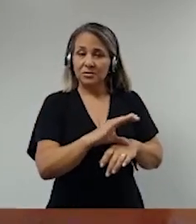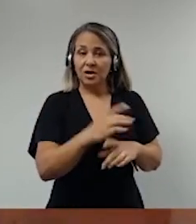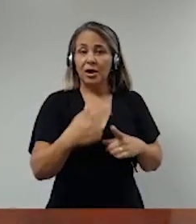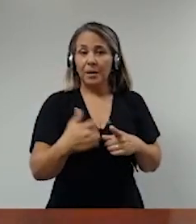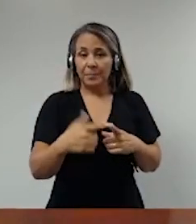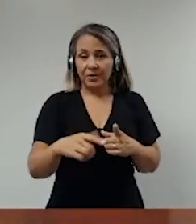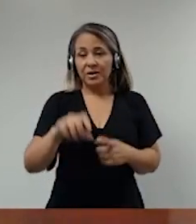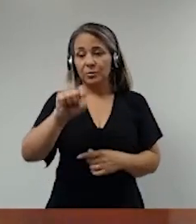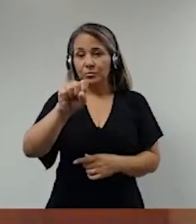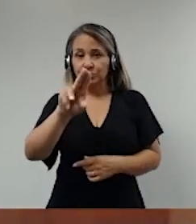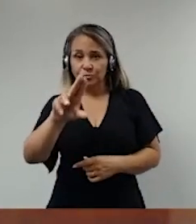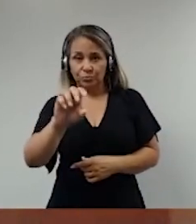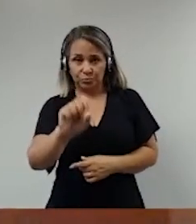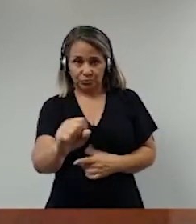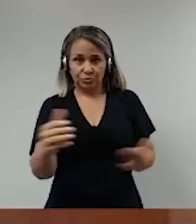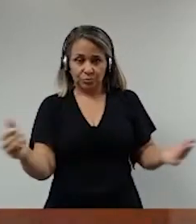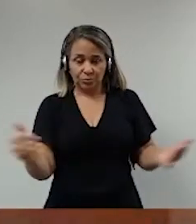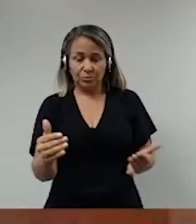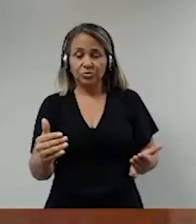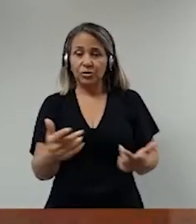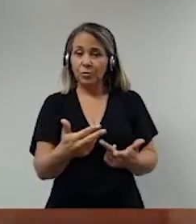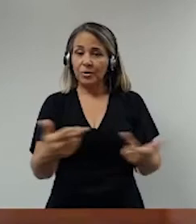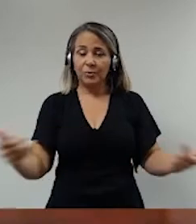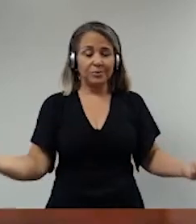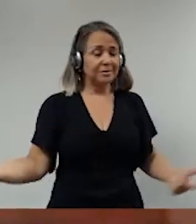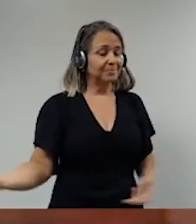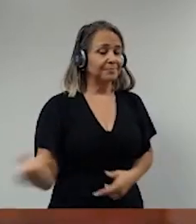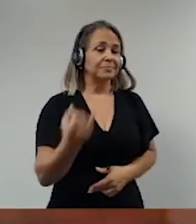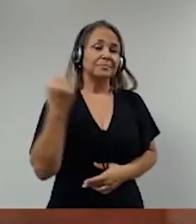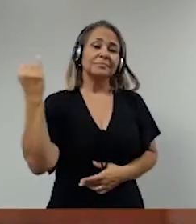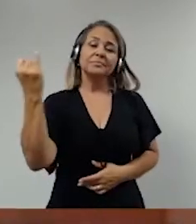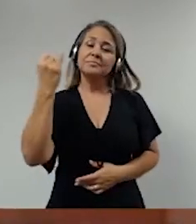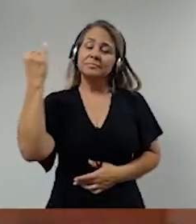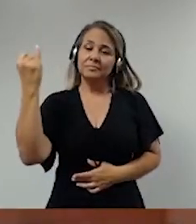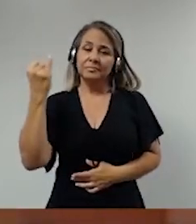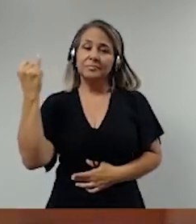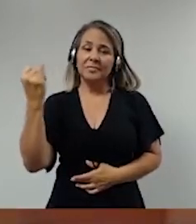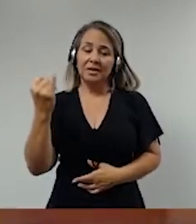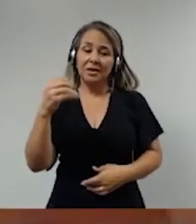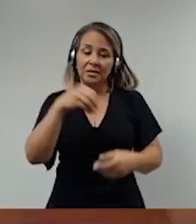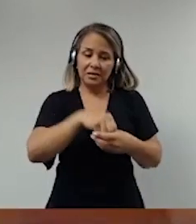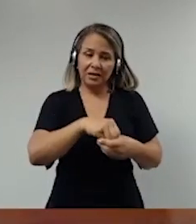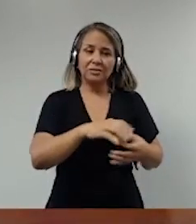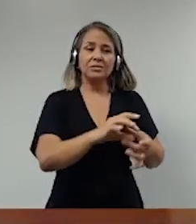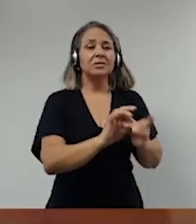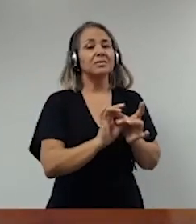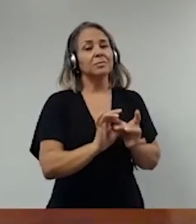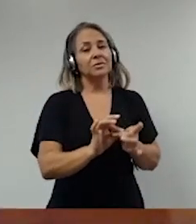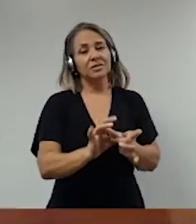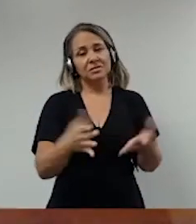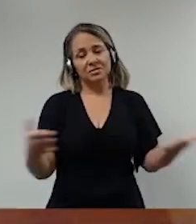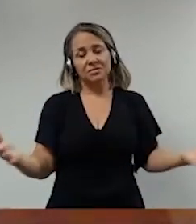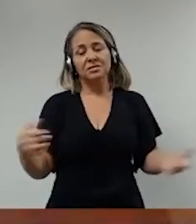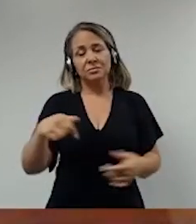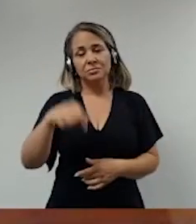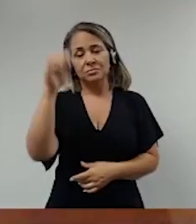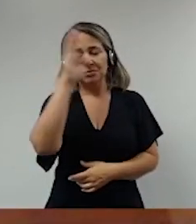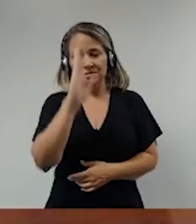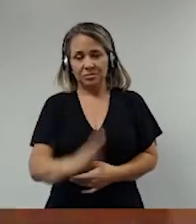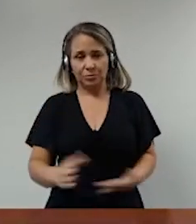o Sistema Único de Saúde ele é uma peça fundamental na democracia no Brasil, hoje